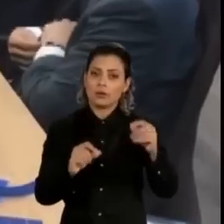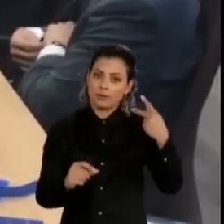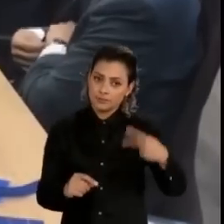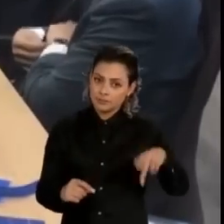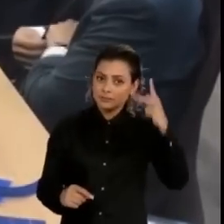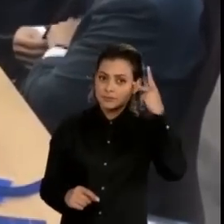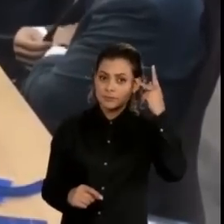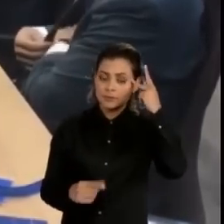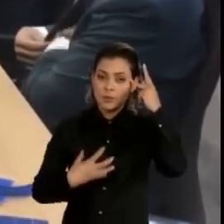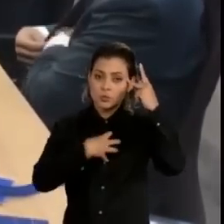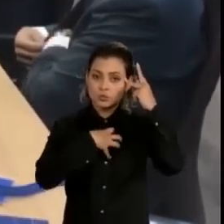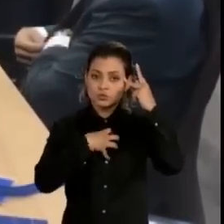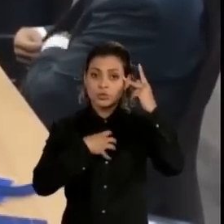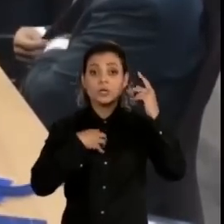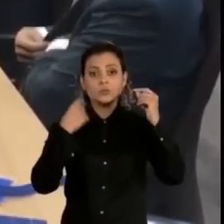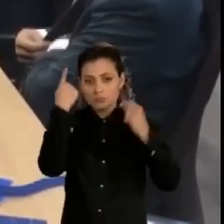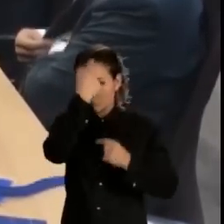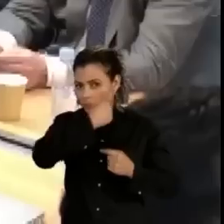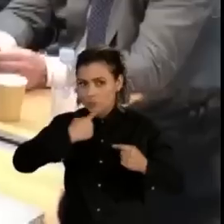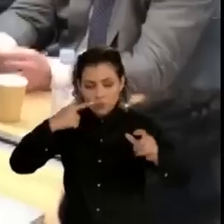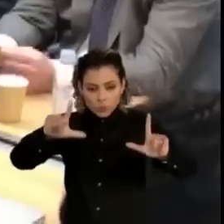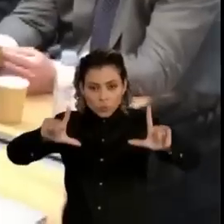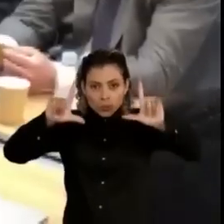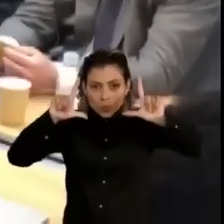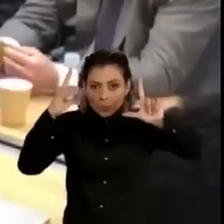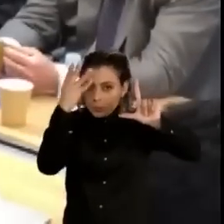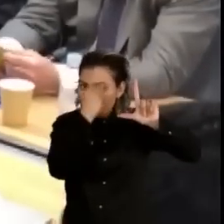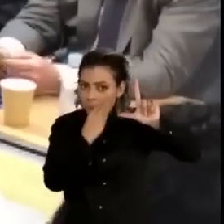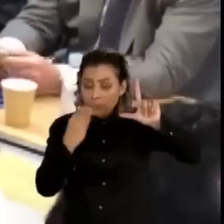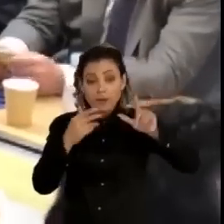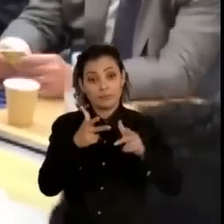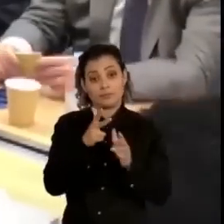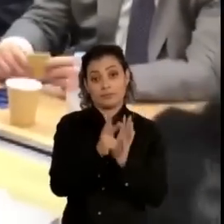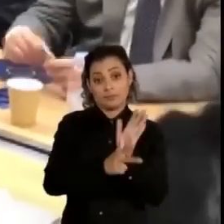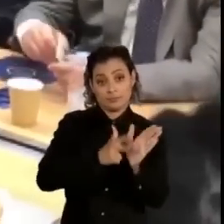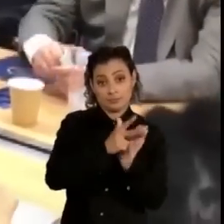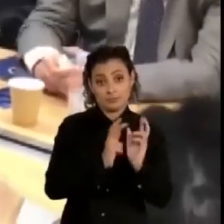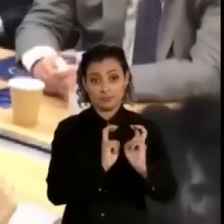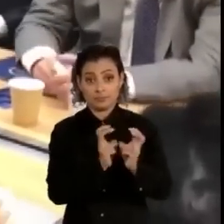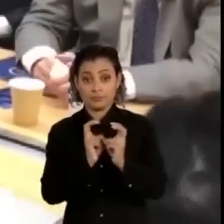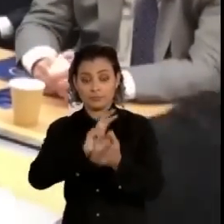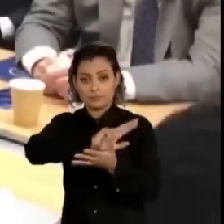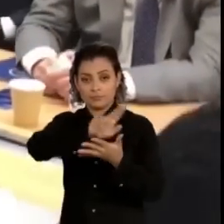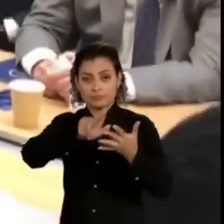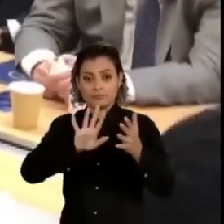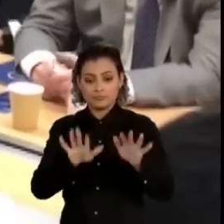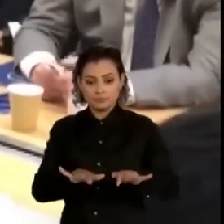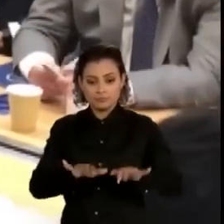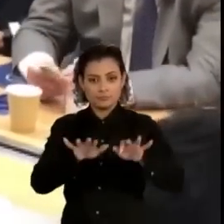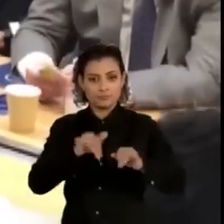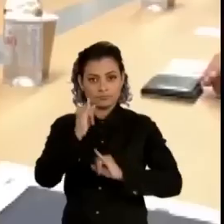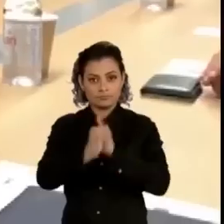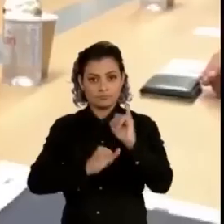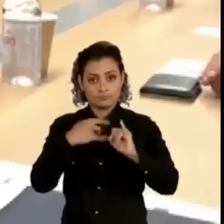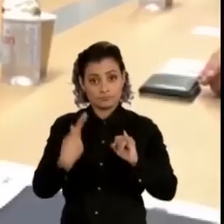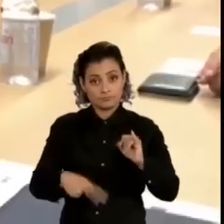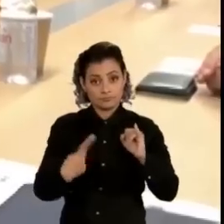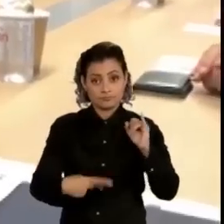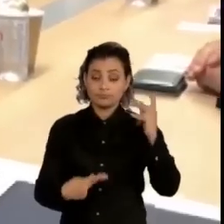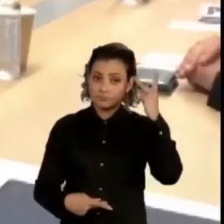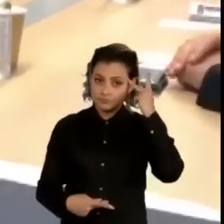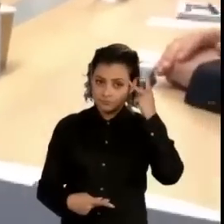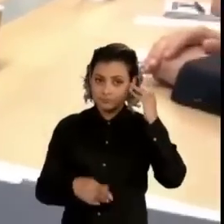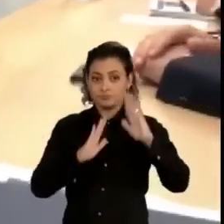implementação de um sistema de reconhecimento facial nos trens, metrôs e na criação de uma plataforma digital a ser usada em